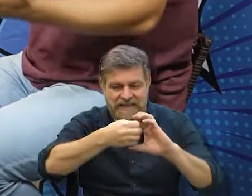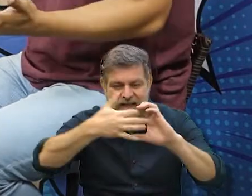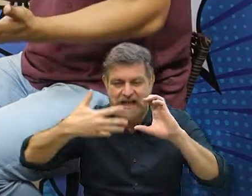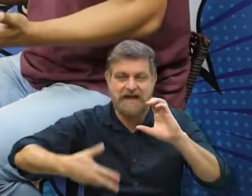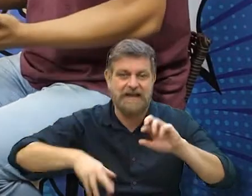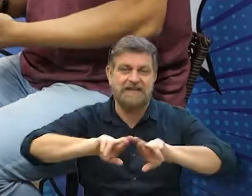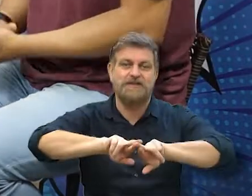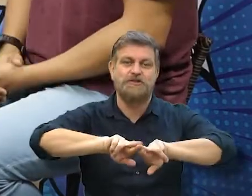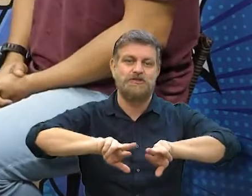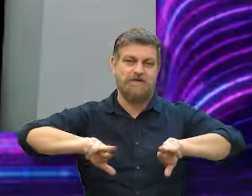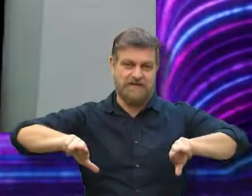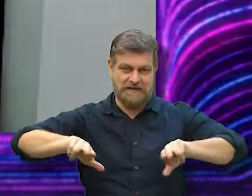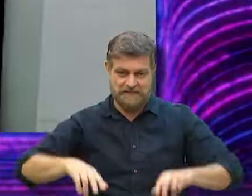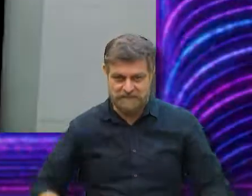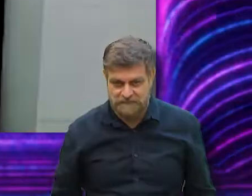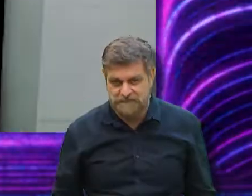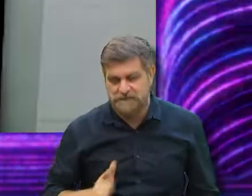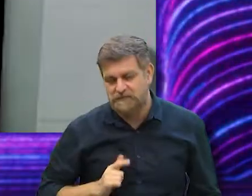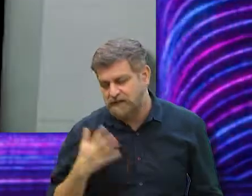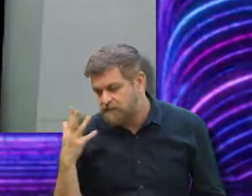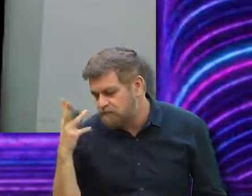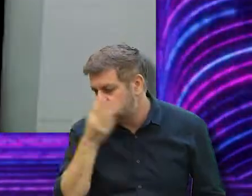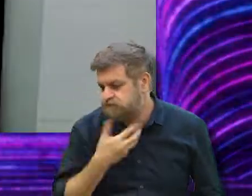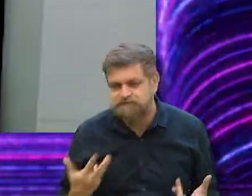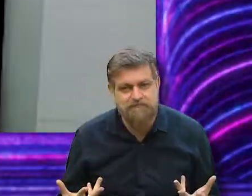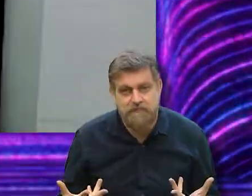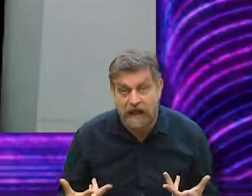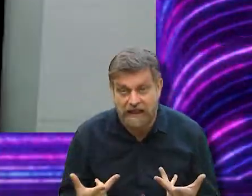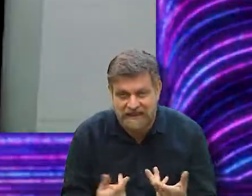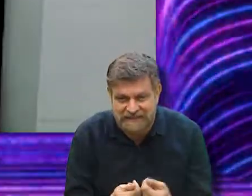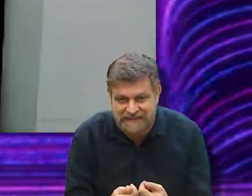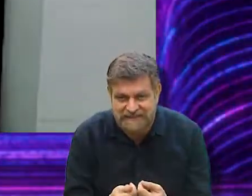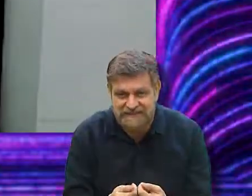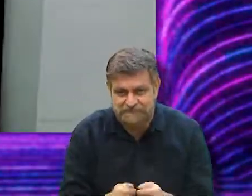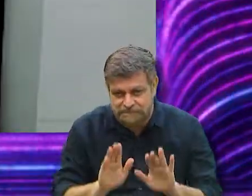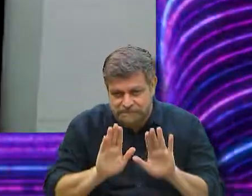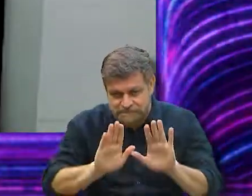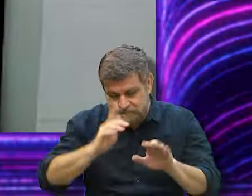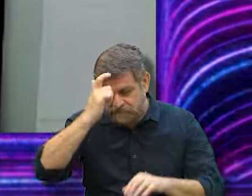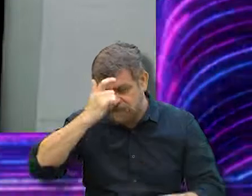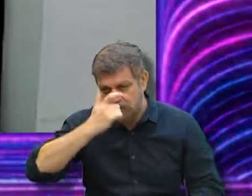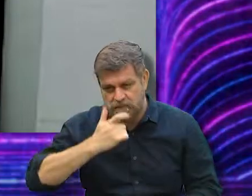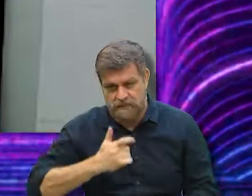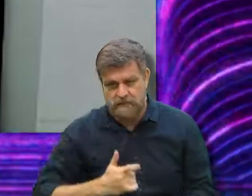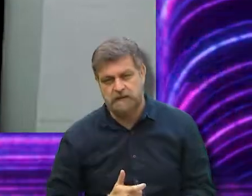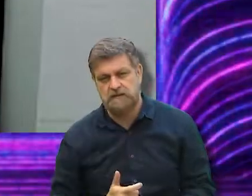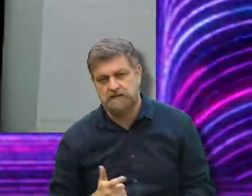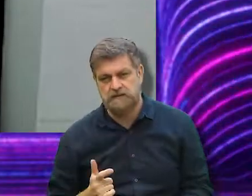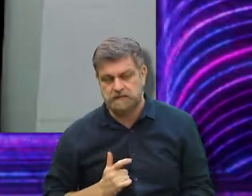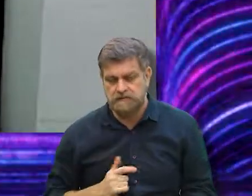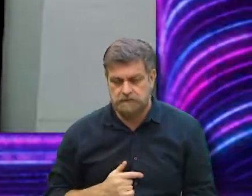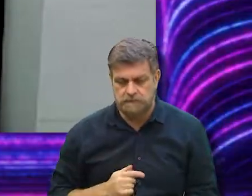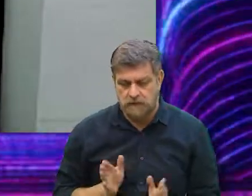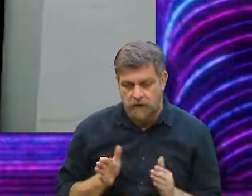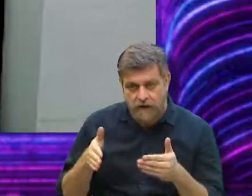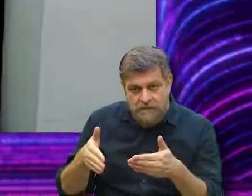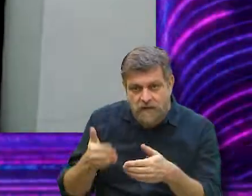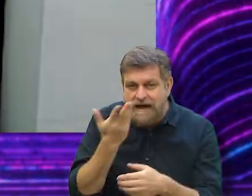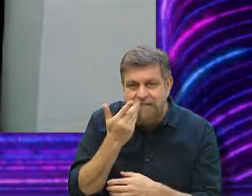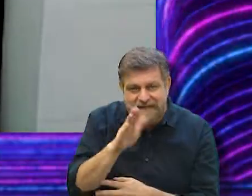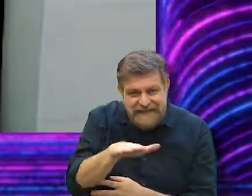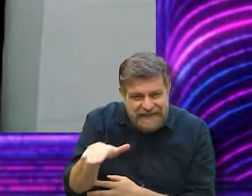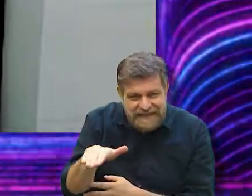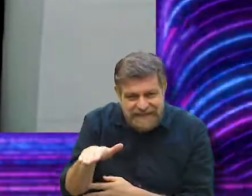desconhecidos do grande público? Não, eu pesquisei muito e realmente